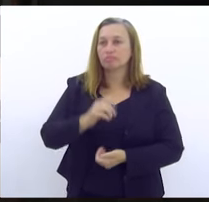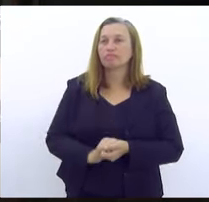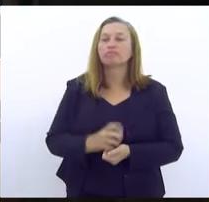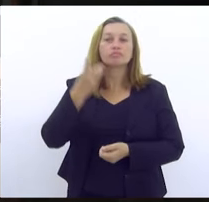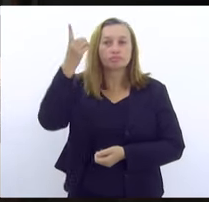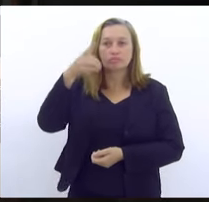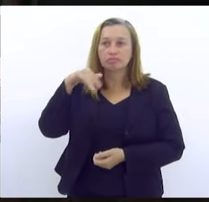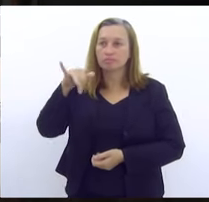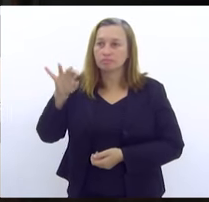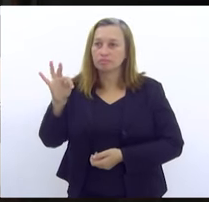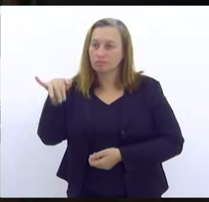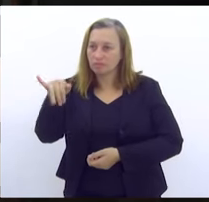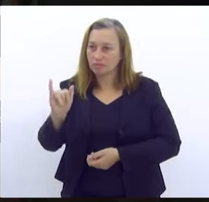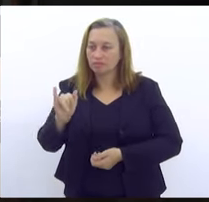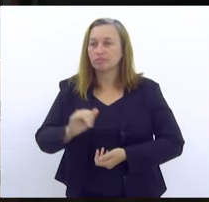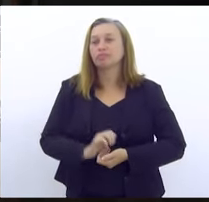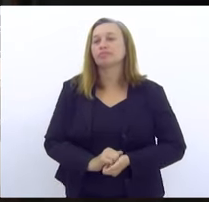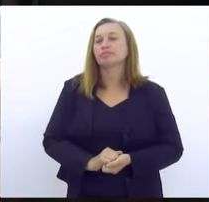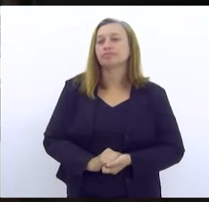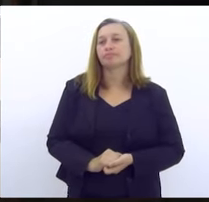Tande Vieira.